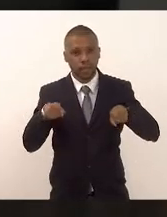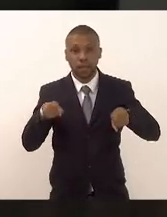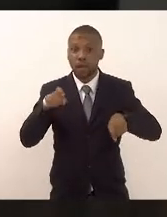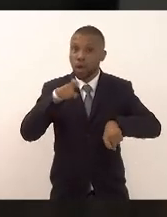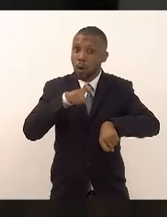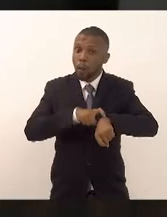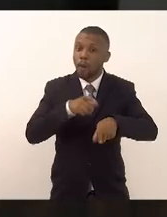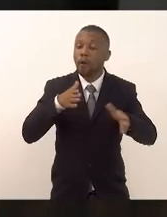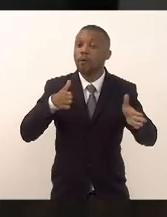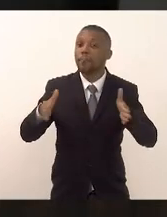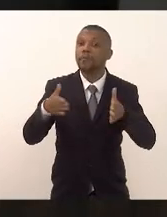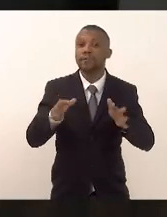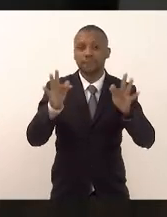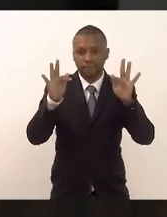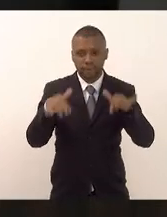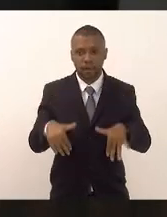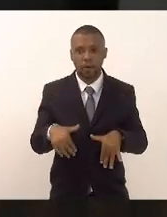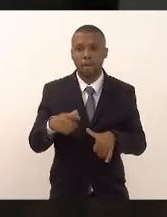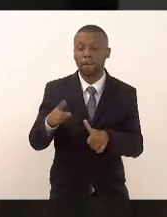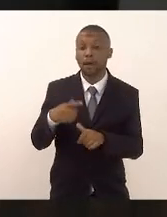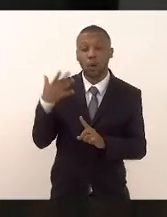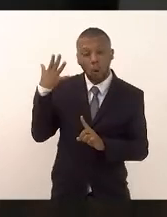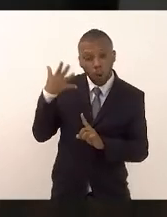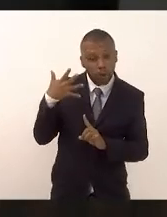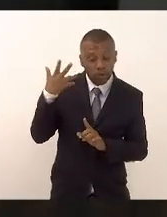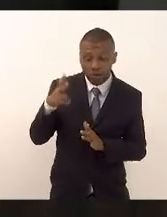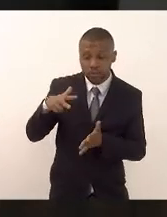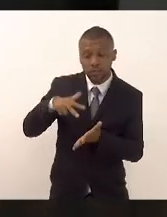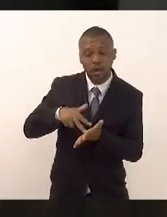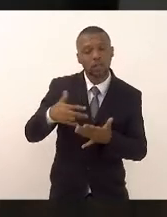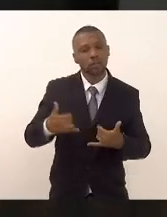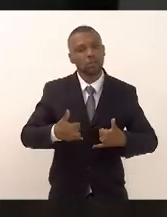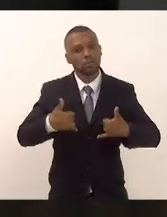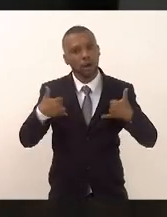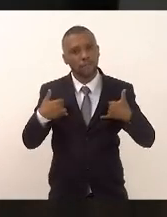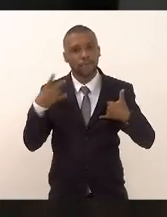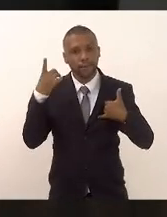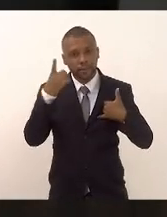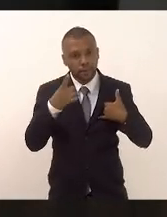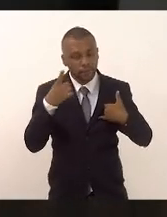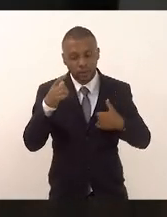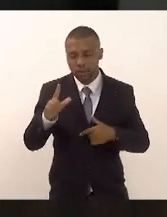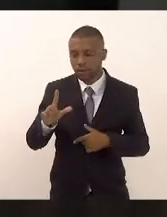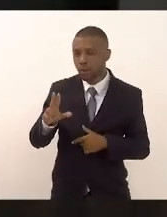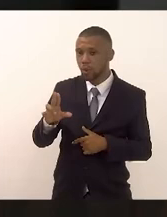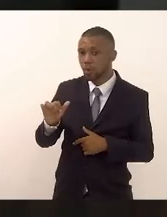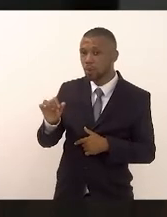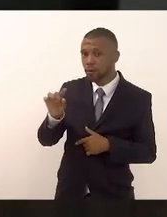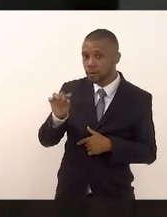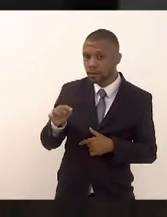final. O primeiro orador escrito é o nobre deputado Luiz Paulo.